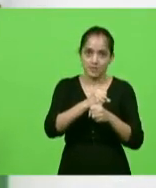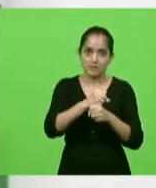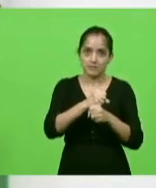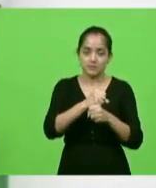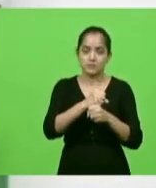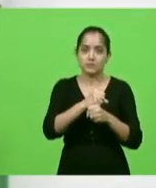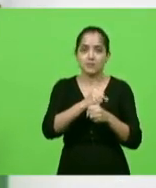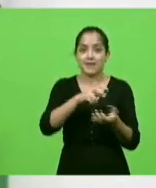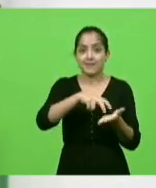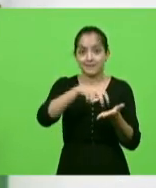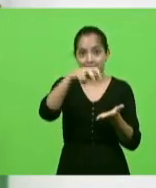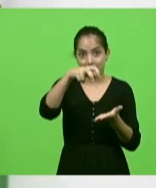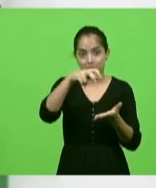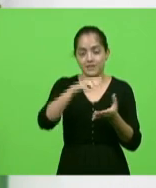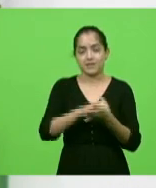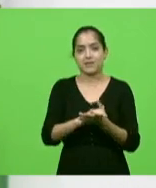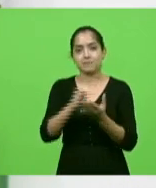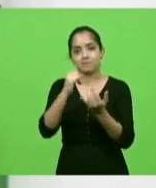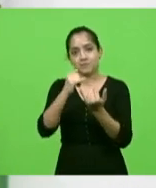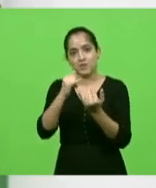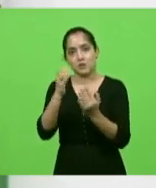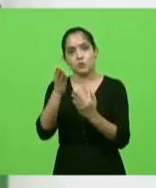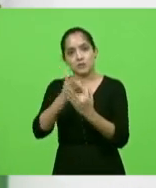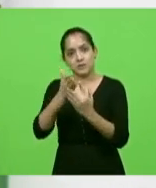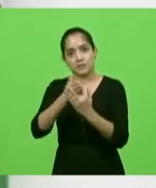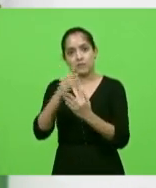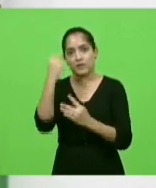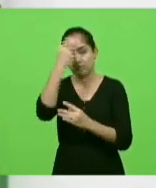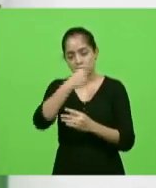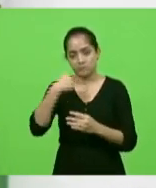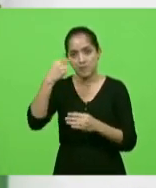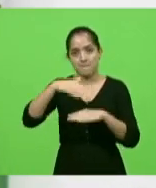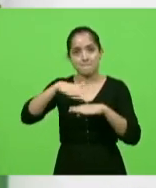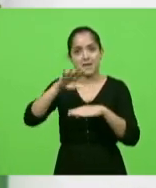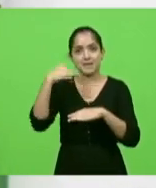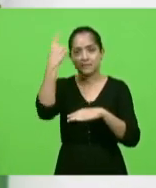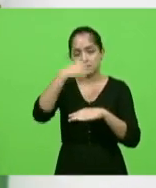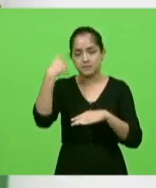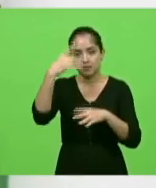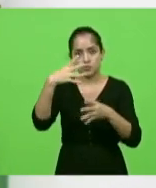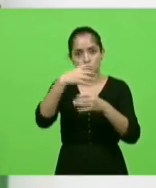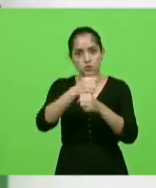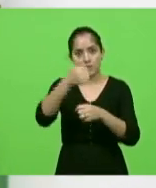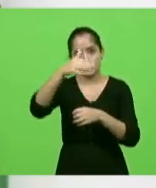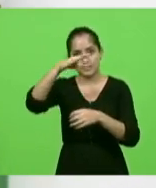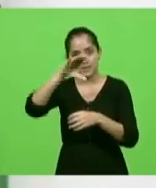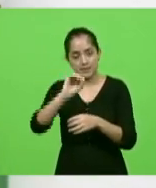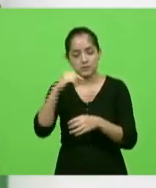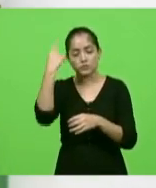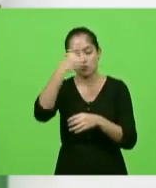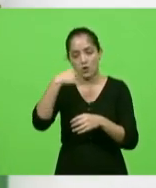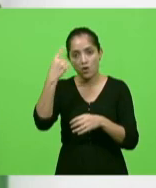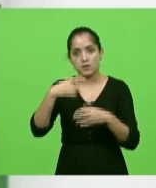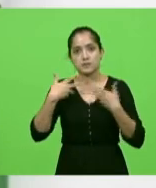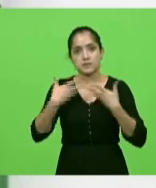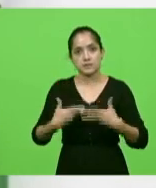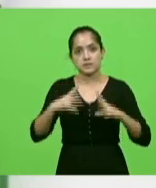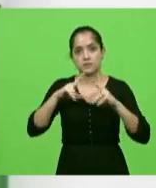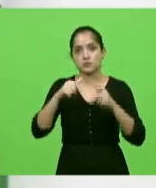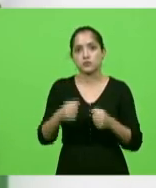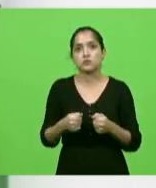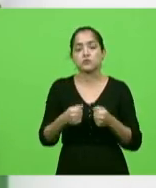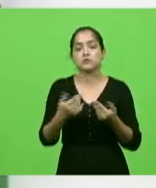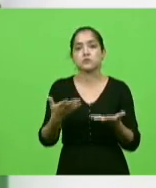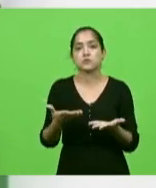subtraído o excesso de Uma hora nós estamos a mais de 10 horas exceção é o som é visível o cansaço que